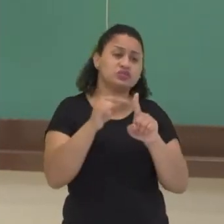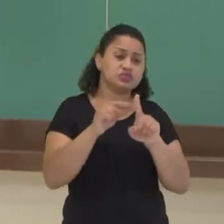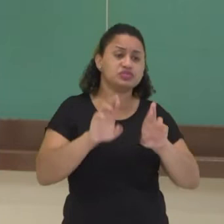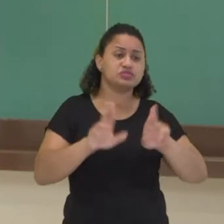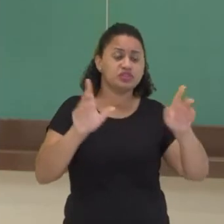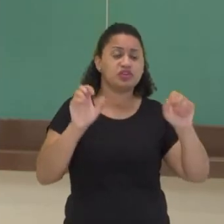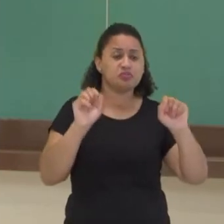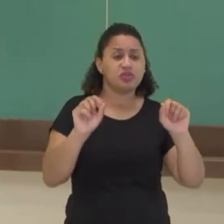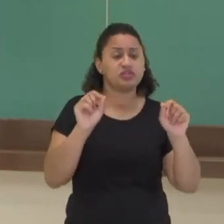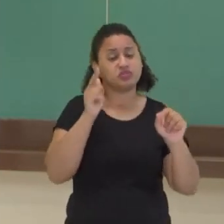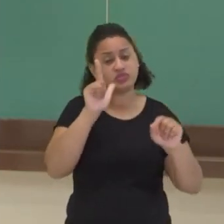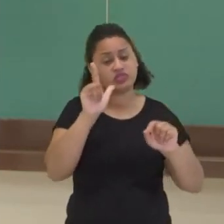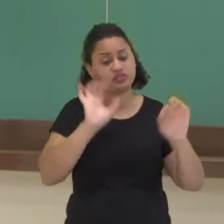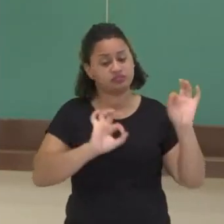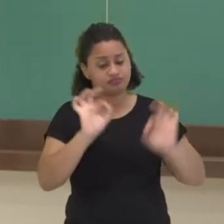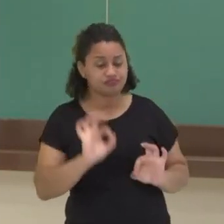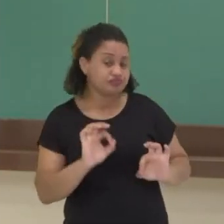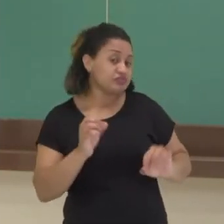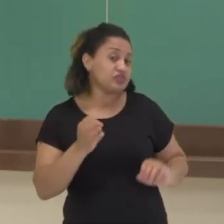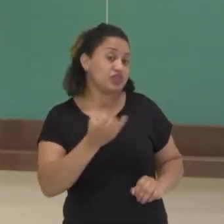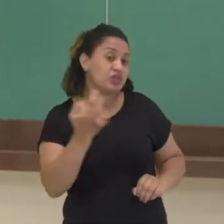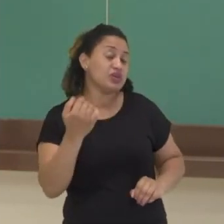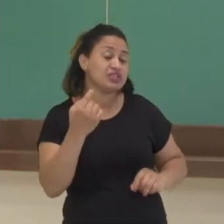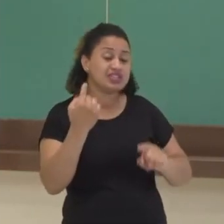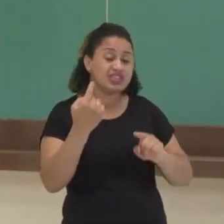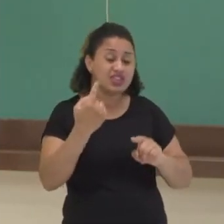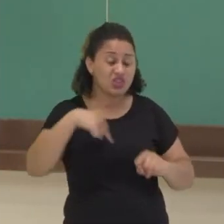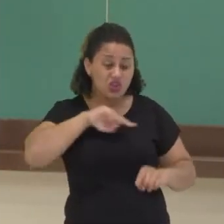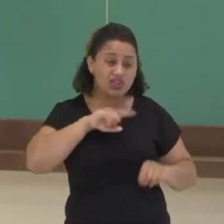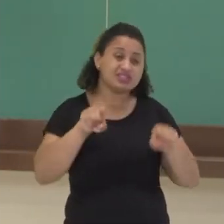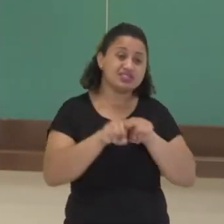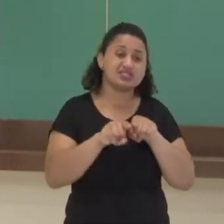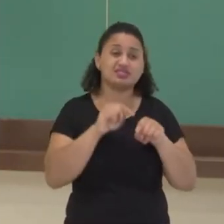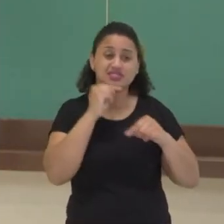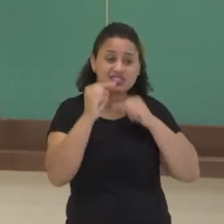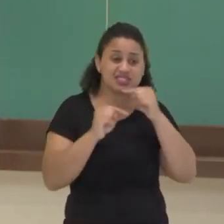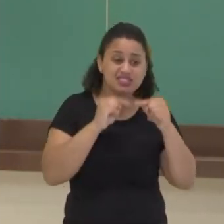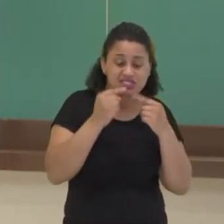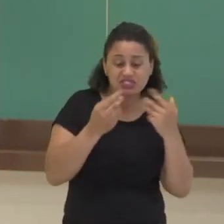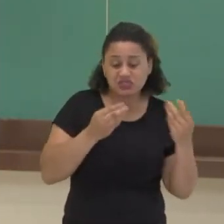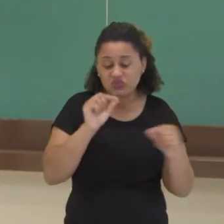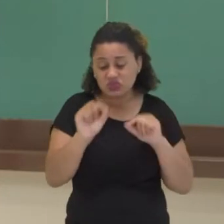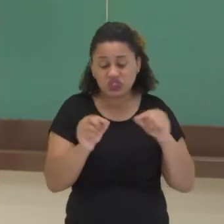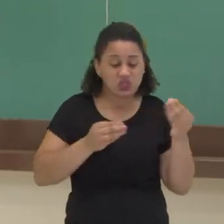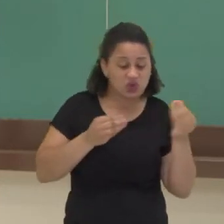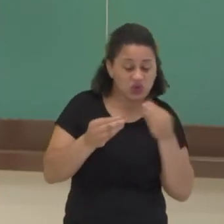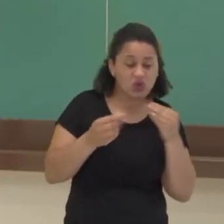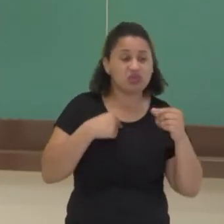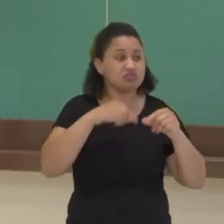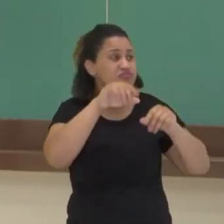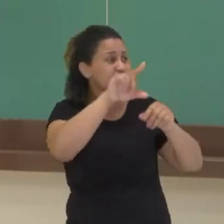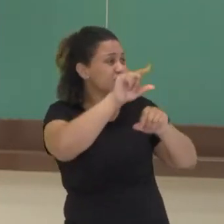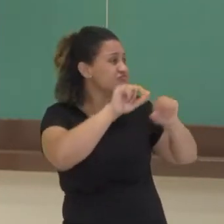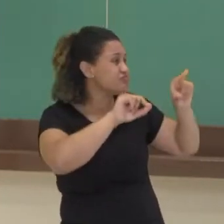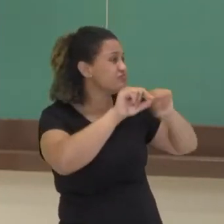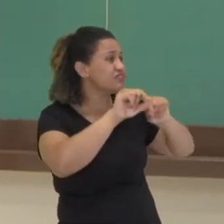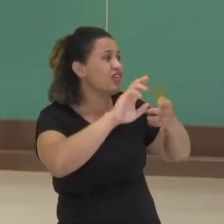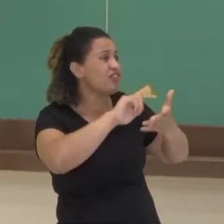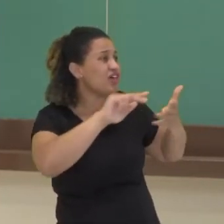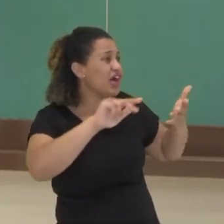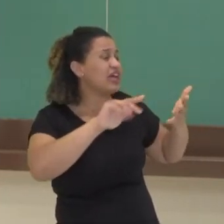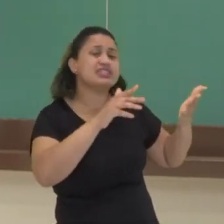Paulo pode se vestir? E quantas vezes nós, já tivemos essa dúvida em ter o nosso guarda-roupa lá tantas opções e como